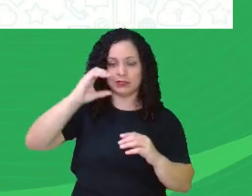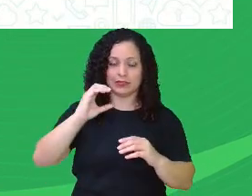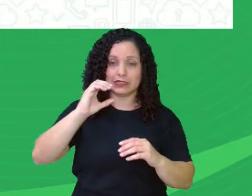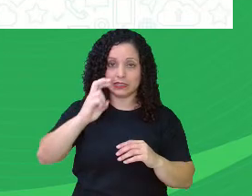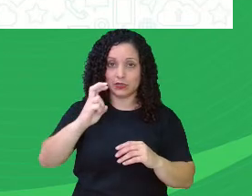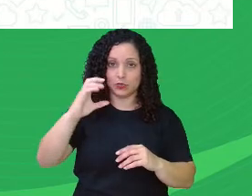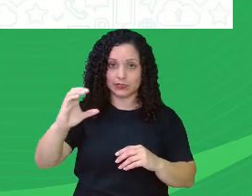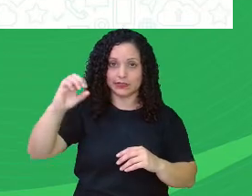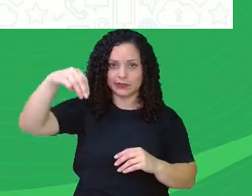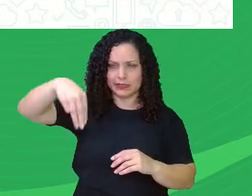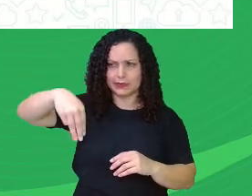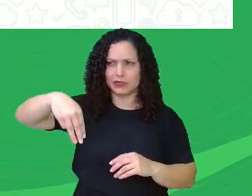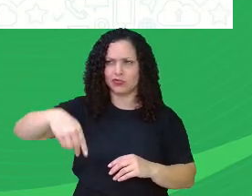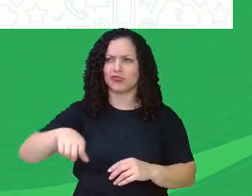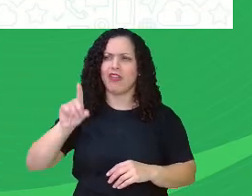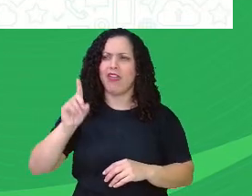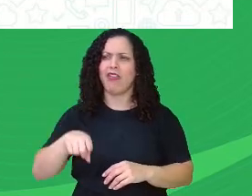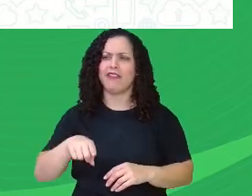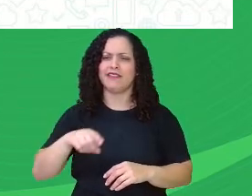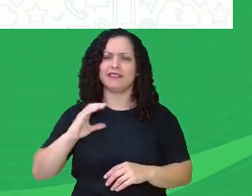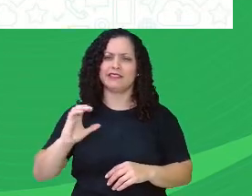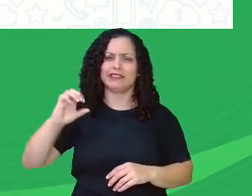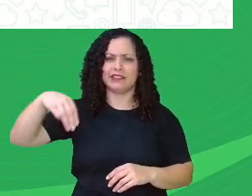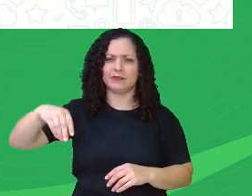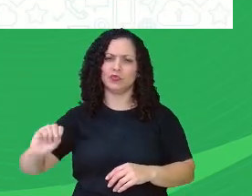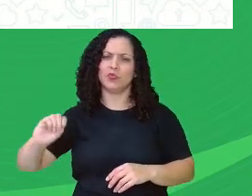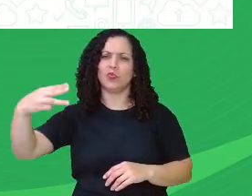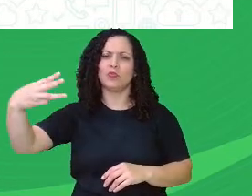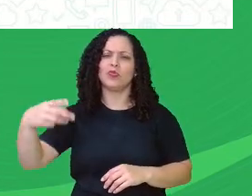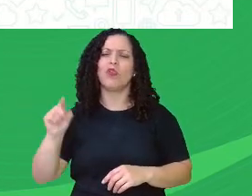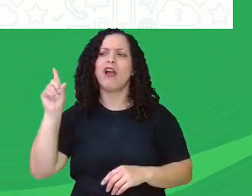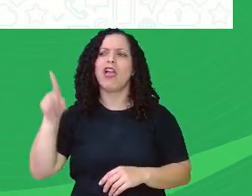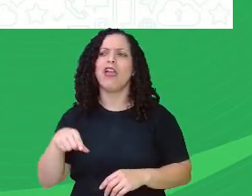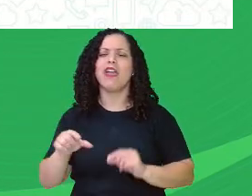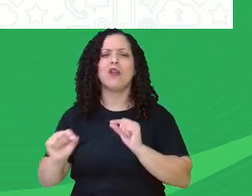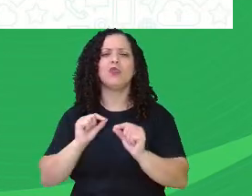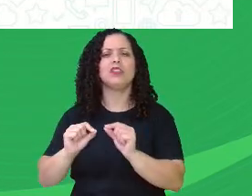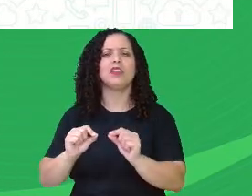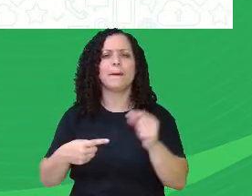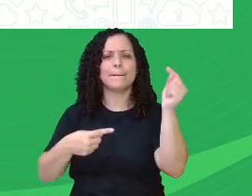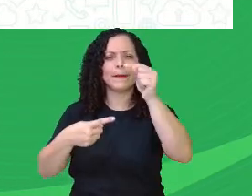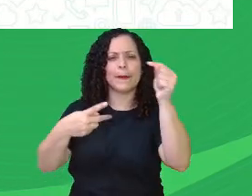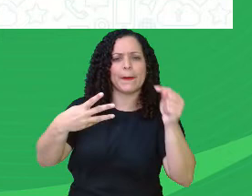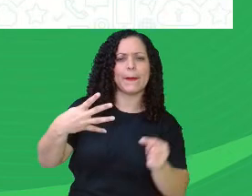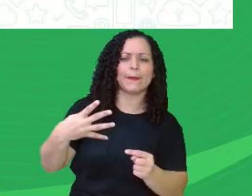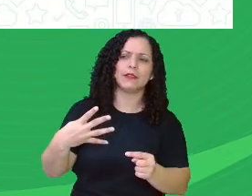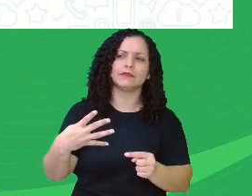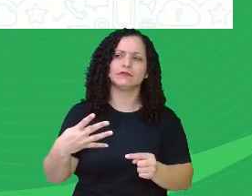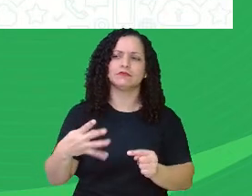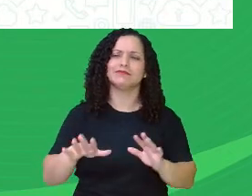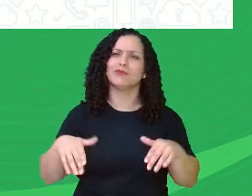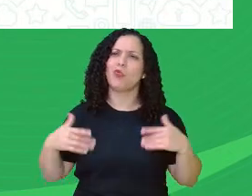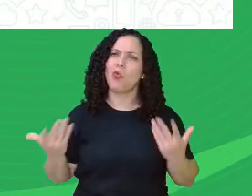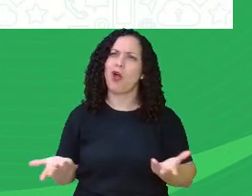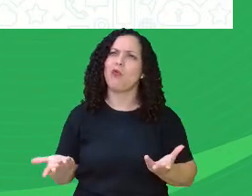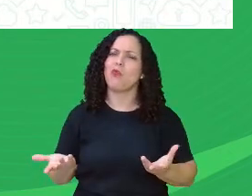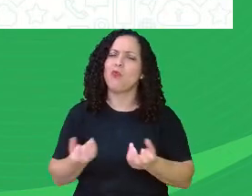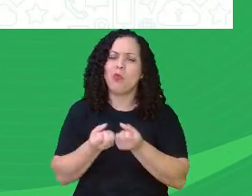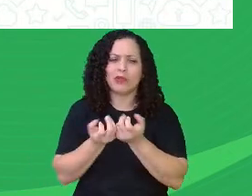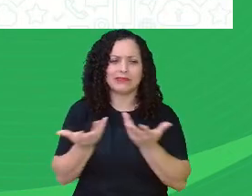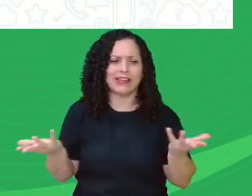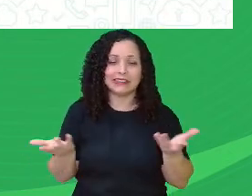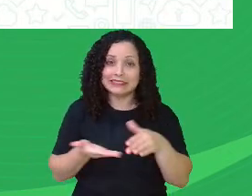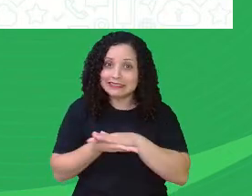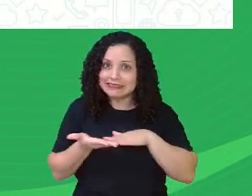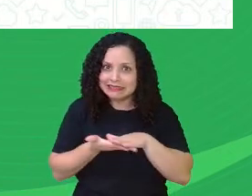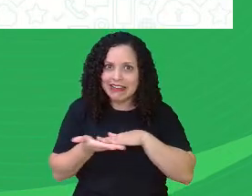nada. Ô Ricardinho, como é que o cara bota uma questão que fala que é o volume de um cubo? E como assim, Ricardinho? Mais